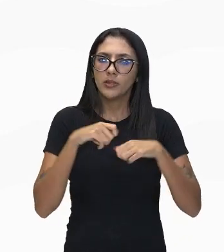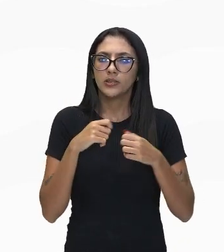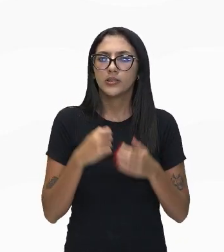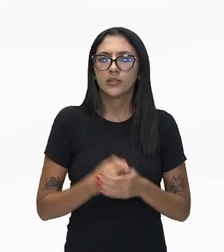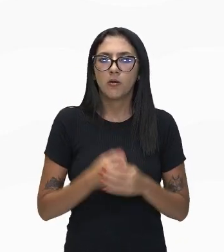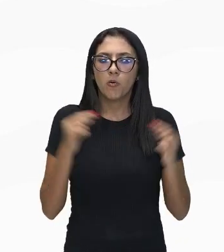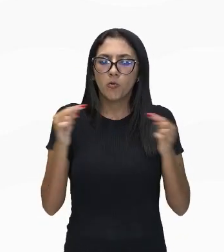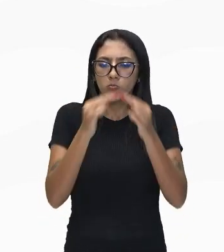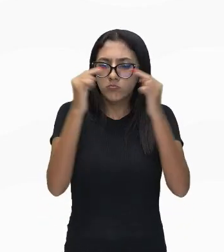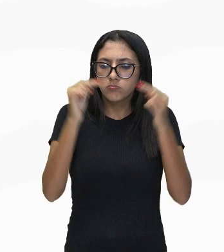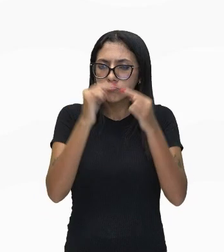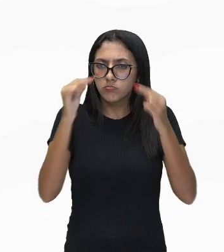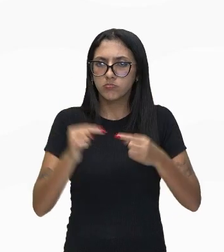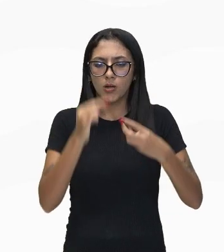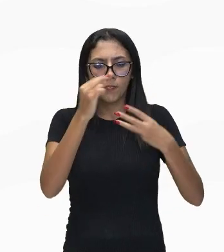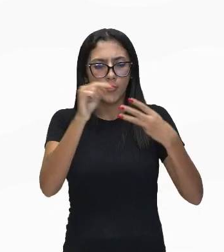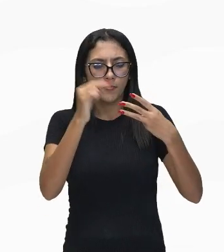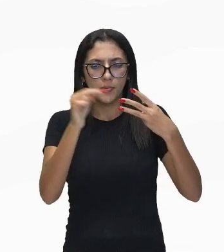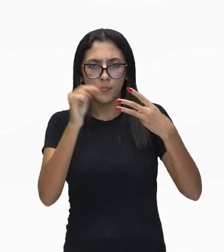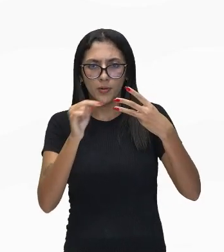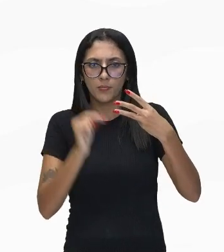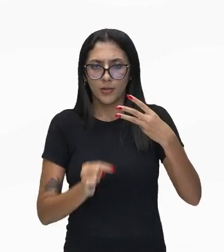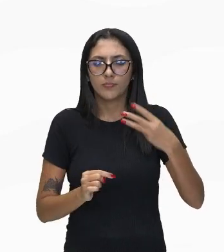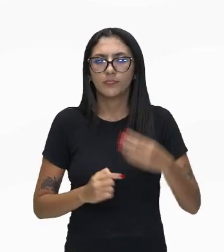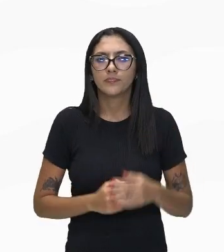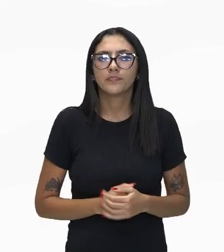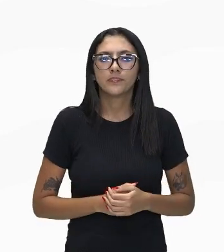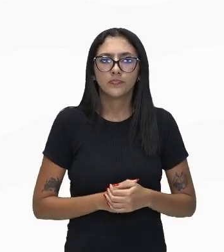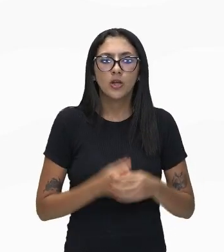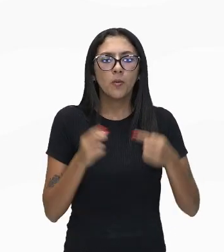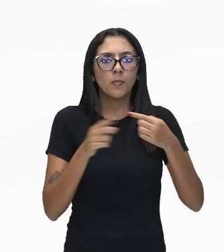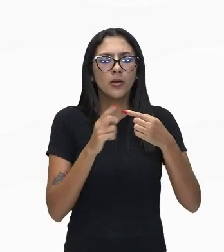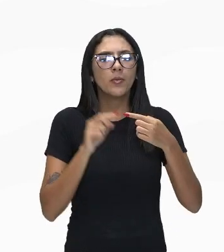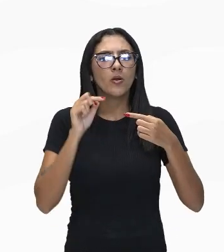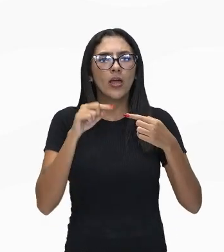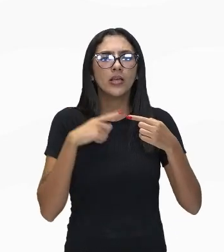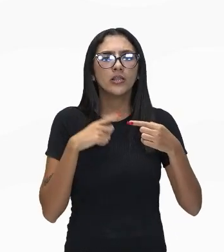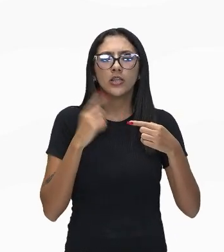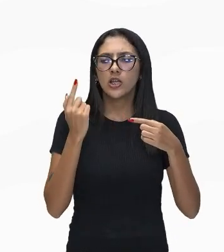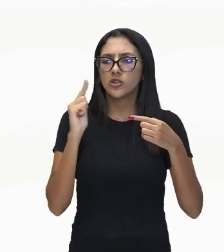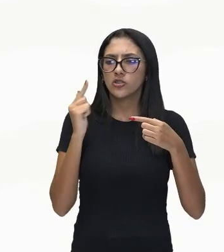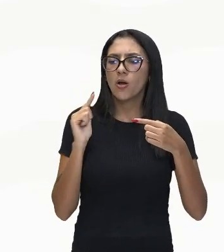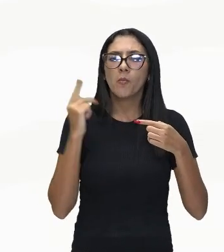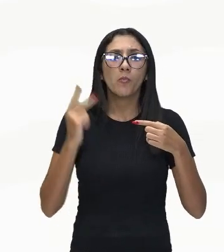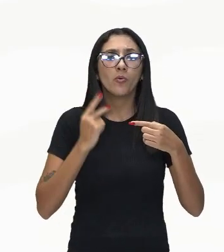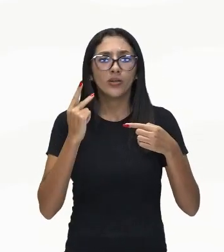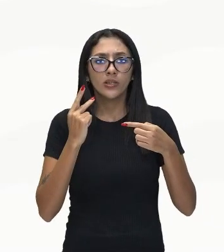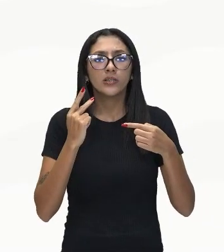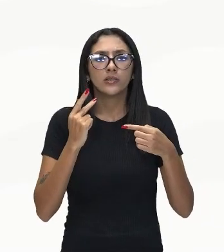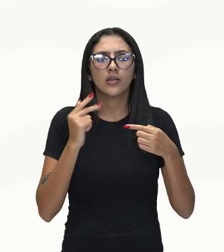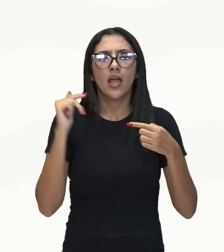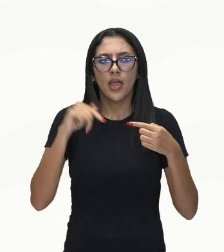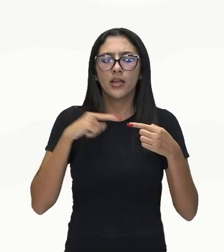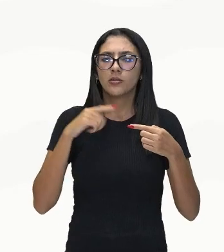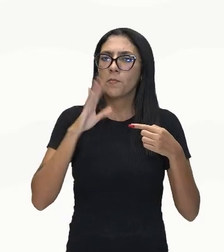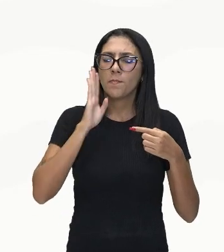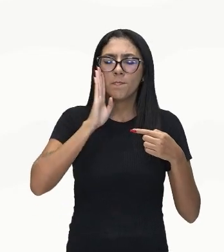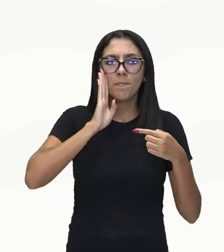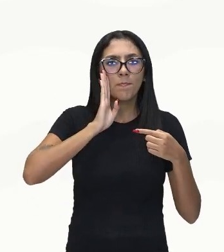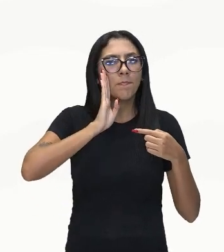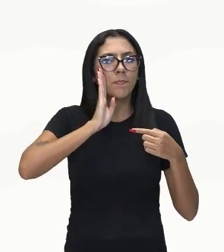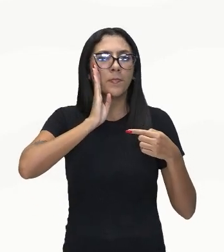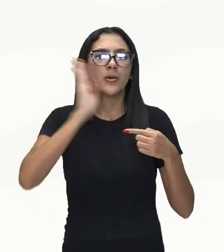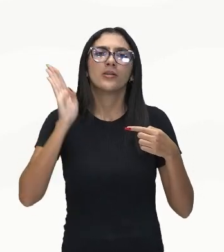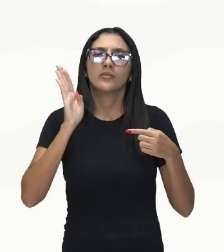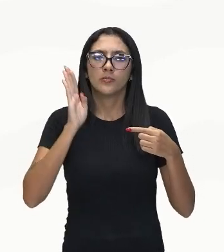aqui destacados para vocês, tá? Primeiro eu gostaria de falar do critério geopolítico, porque ele é o mais utilizado, professor Eberson. Então, hoje,